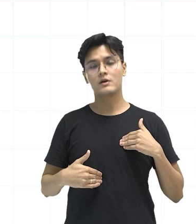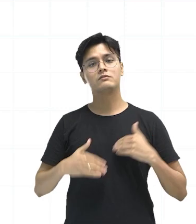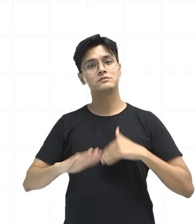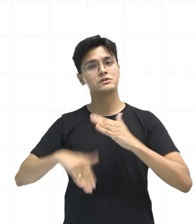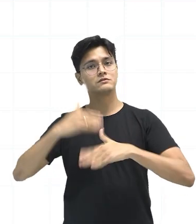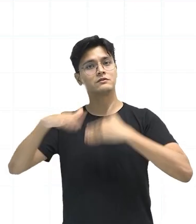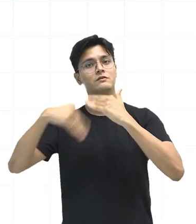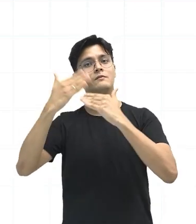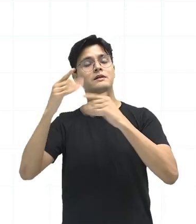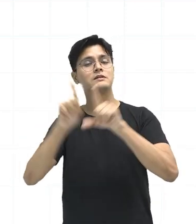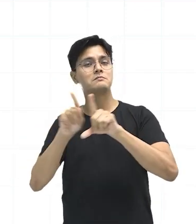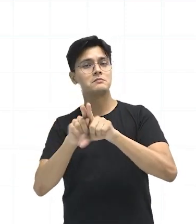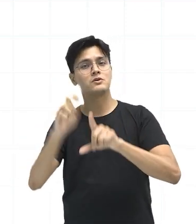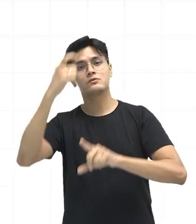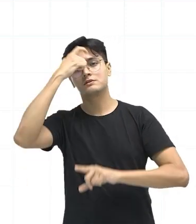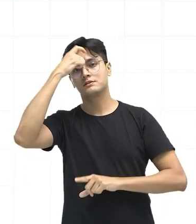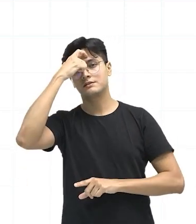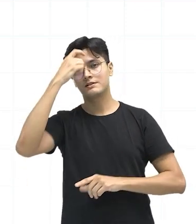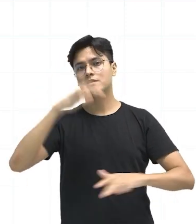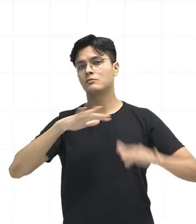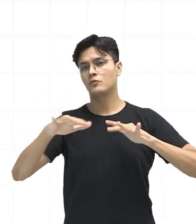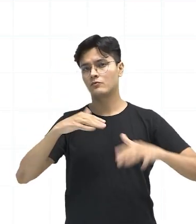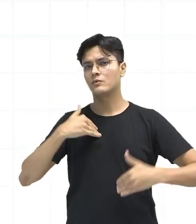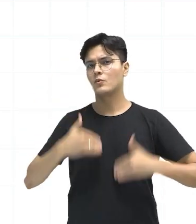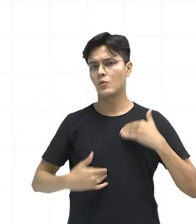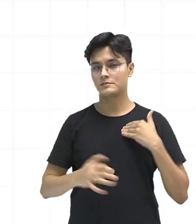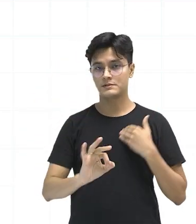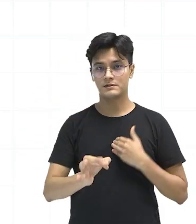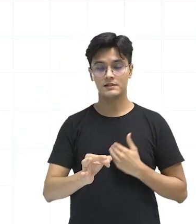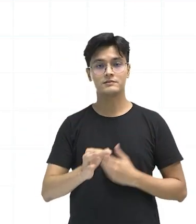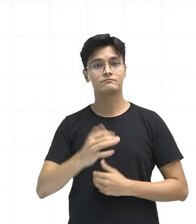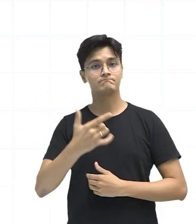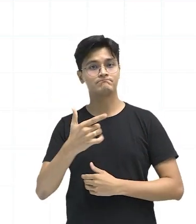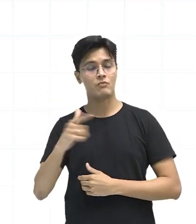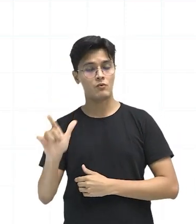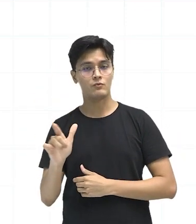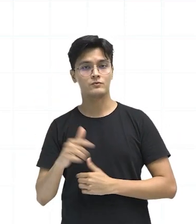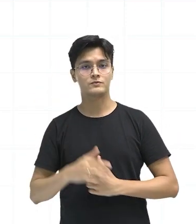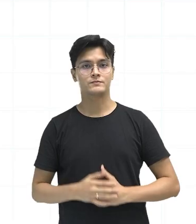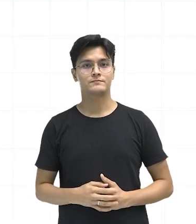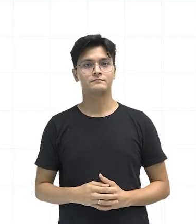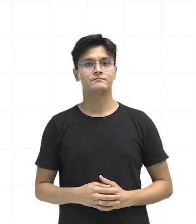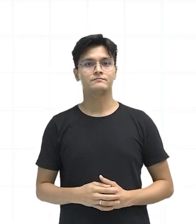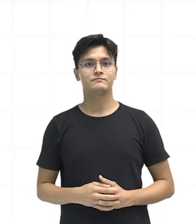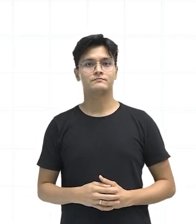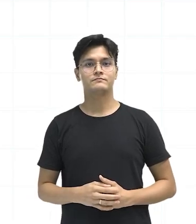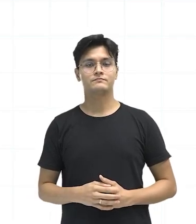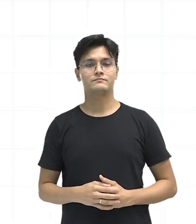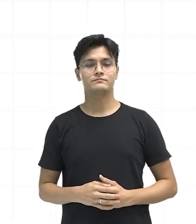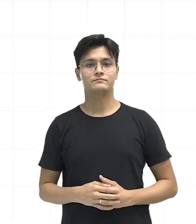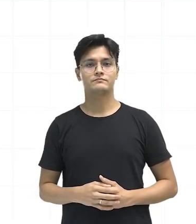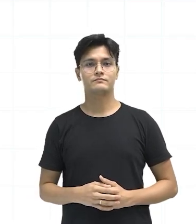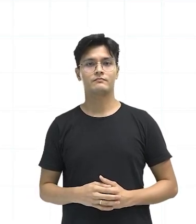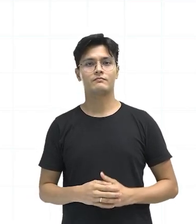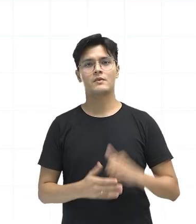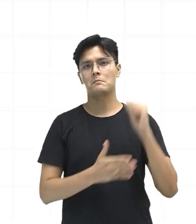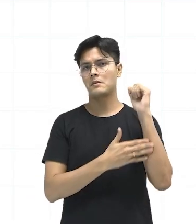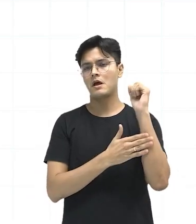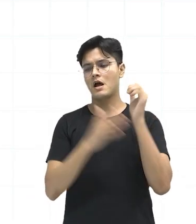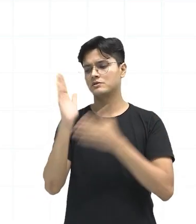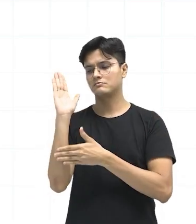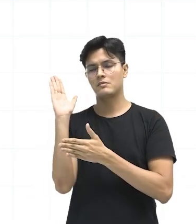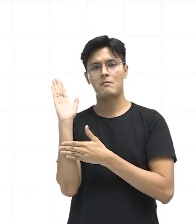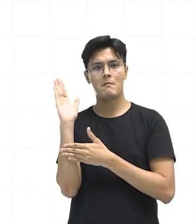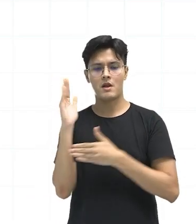consciência dos seus movimentos, certo? Outro benefício, alonga todos os membros corporais,